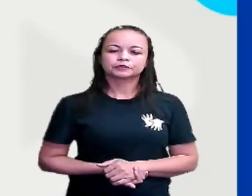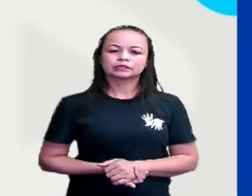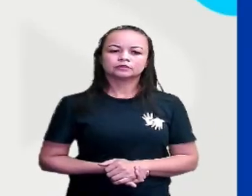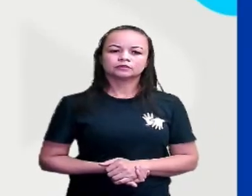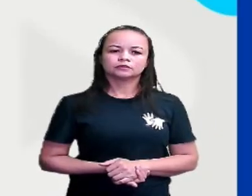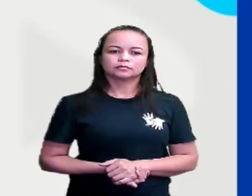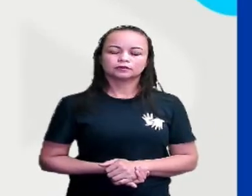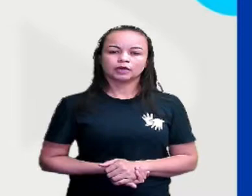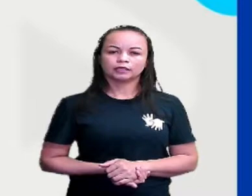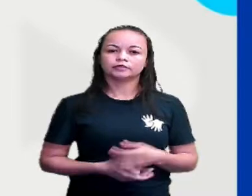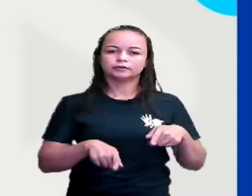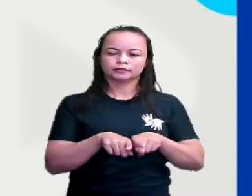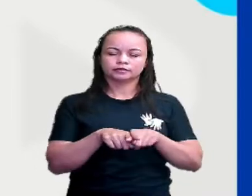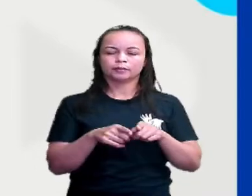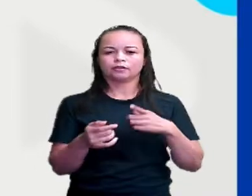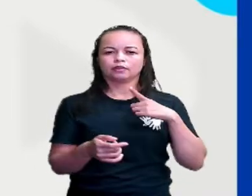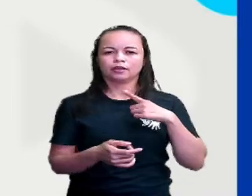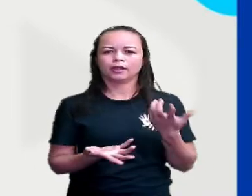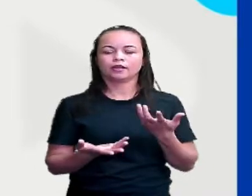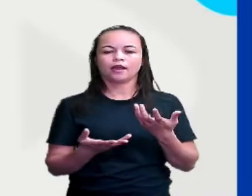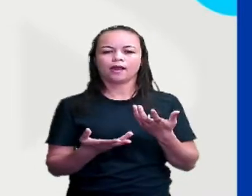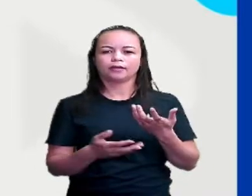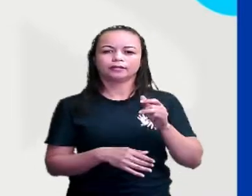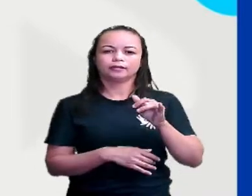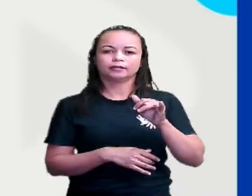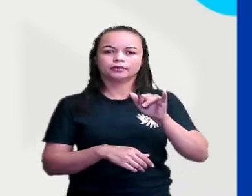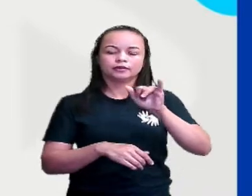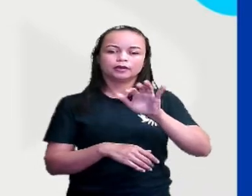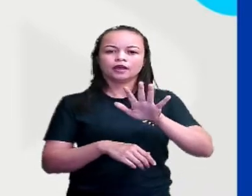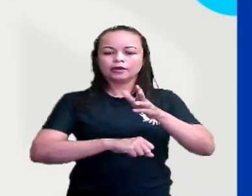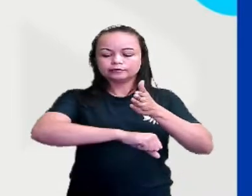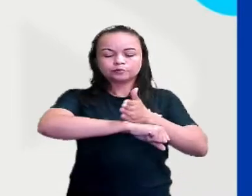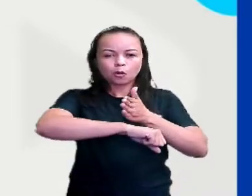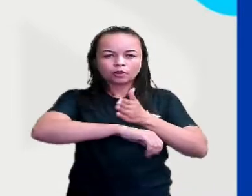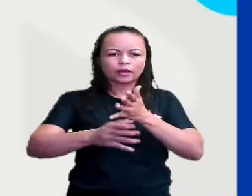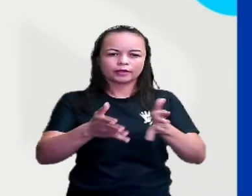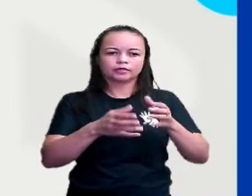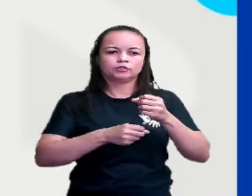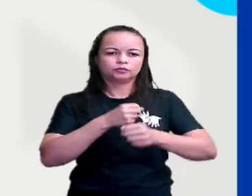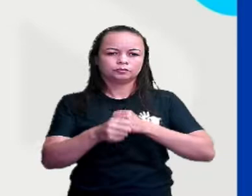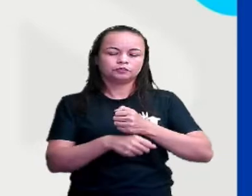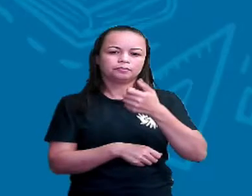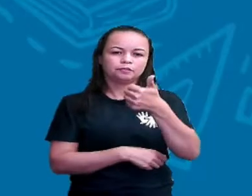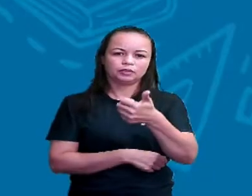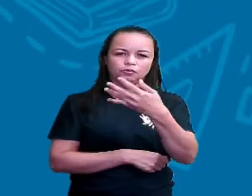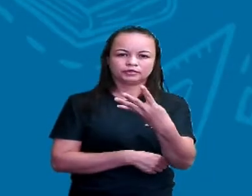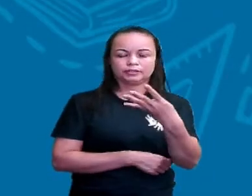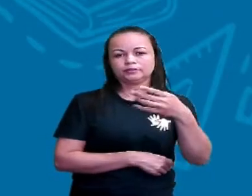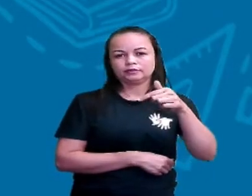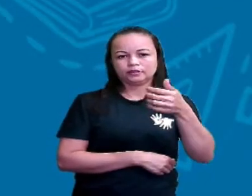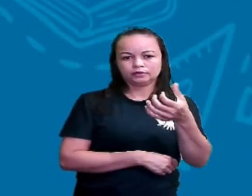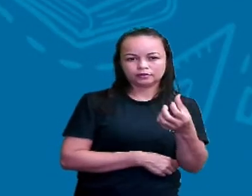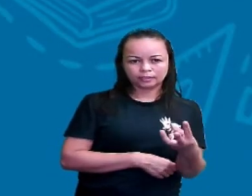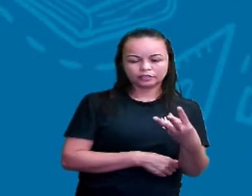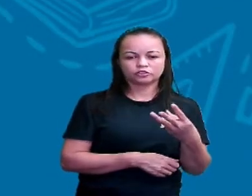gente tem também a Idade Moderna, de 1453 a 1789. Olha, nessa idade